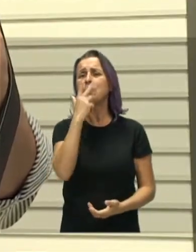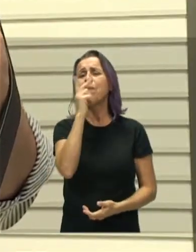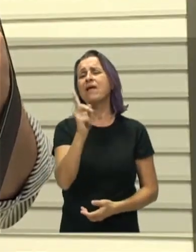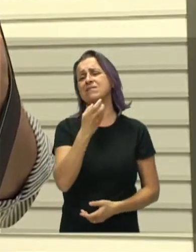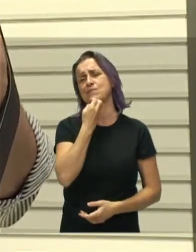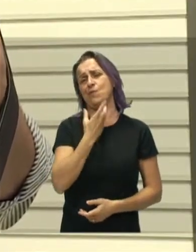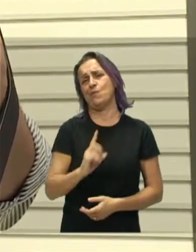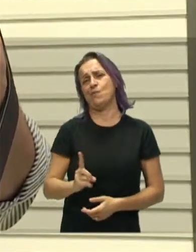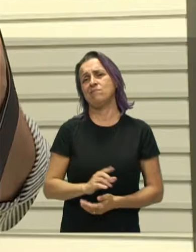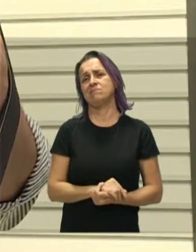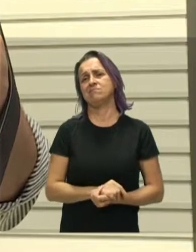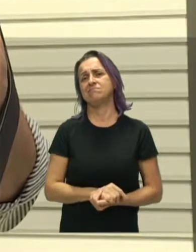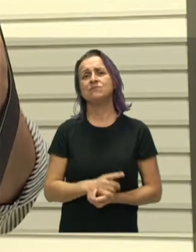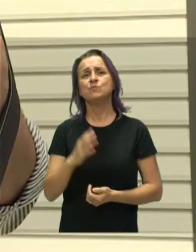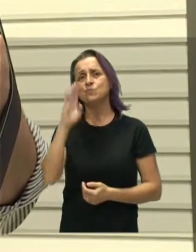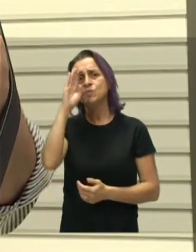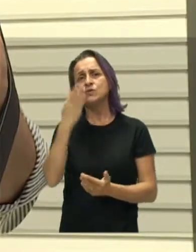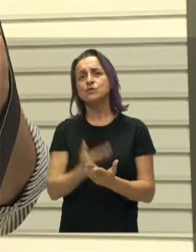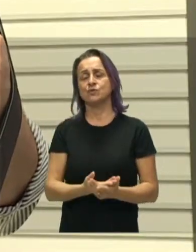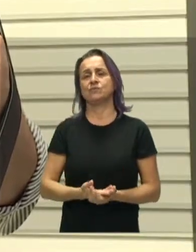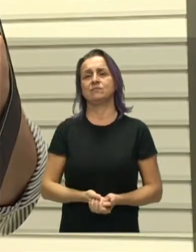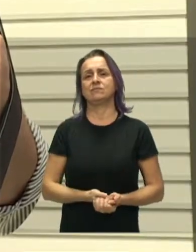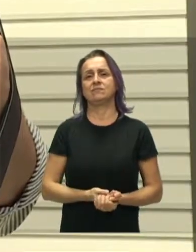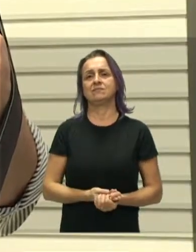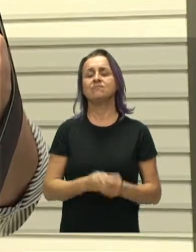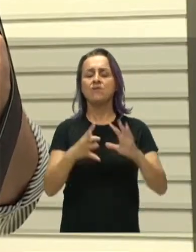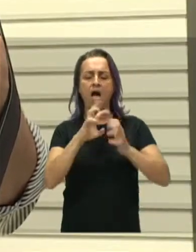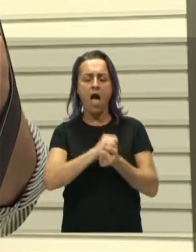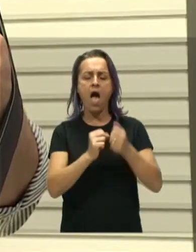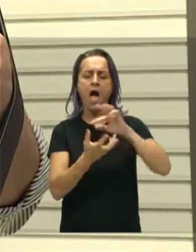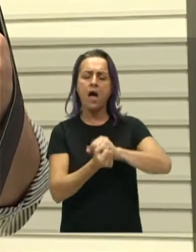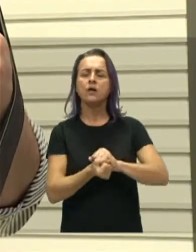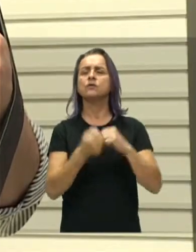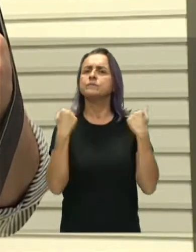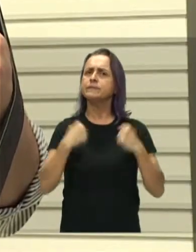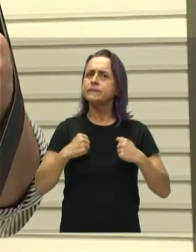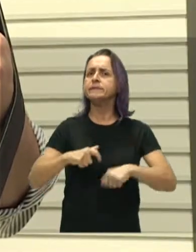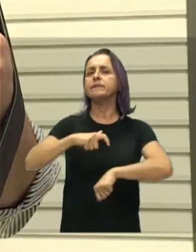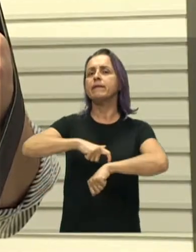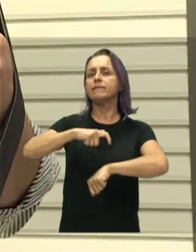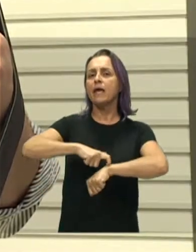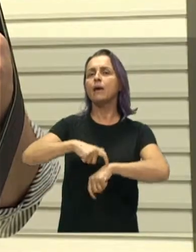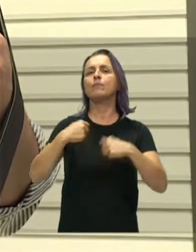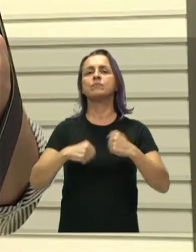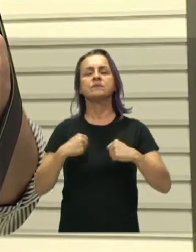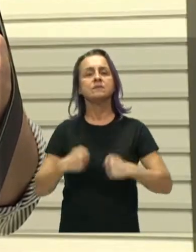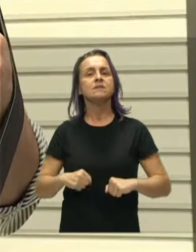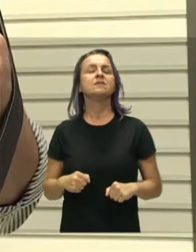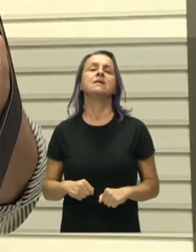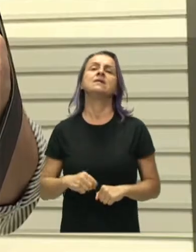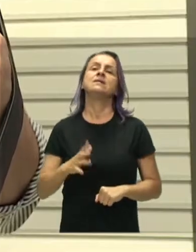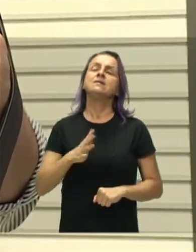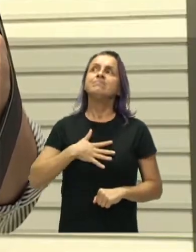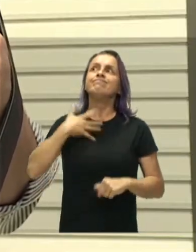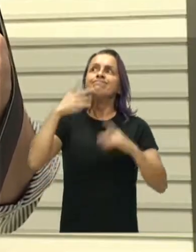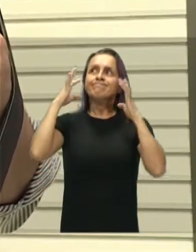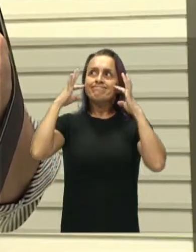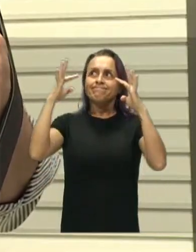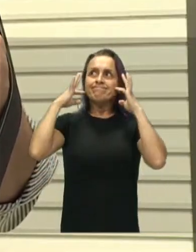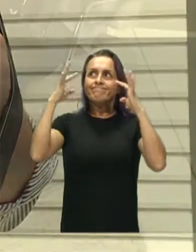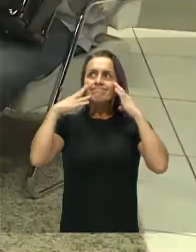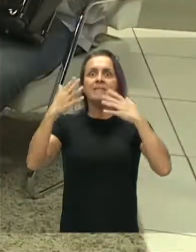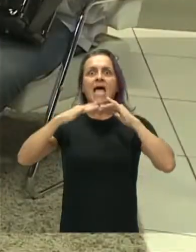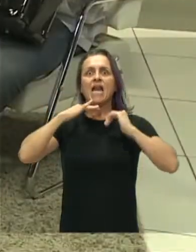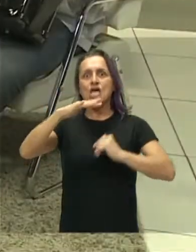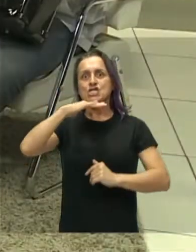arte, né? A arte ela demanda tempo, demanda respiração, demanda essa troca de fluidos. Muita